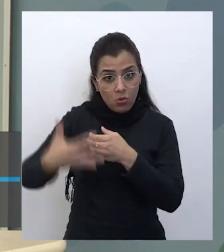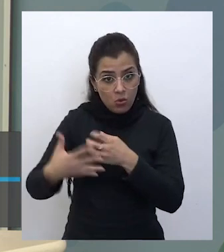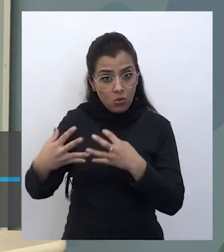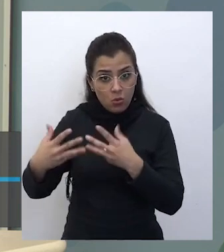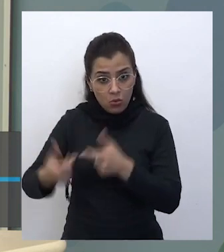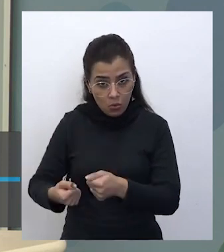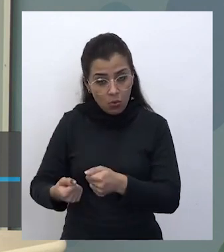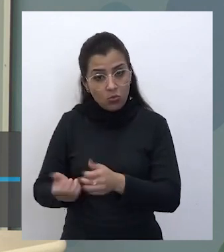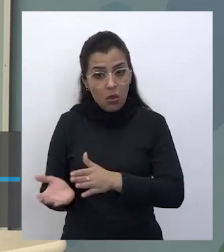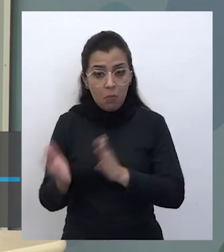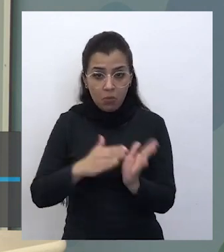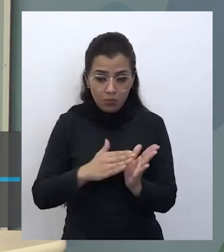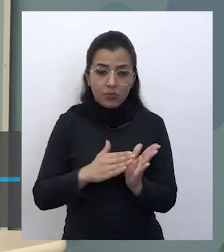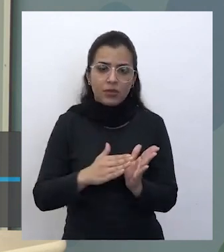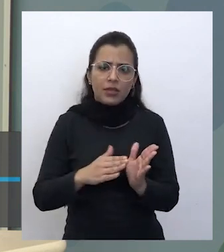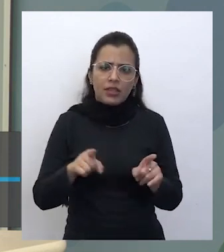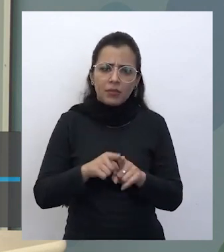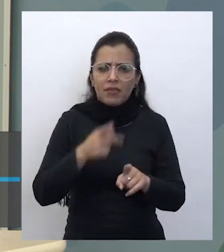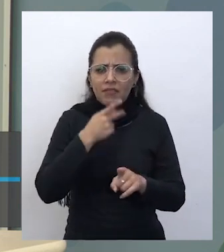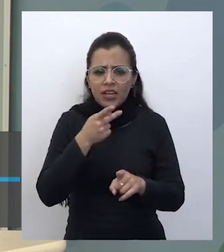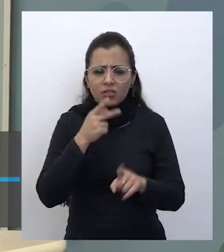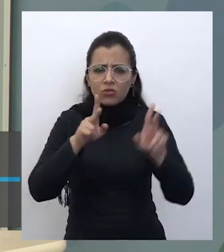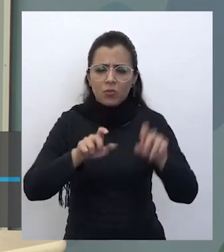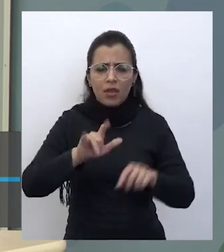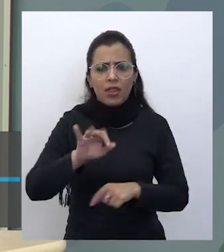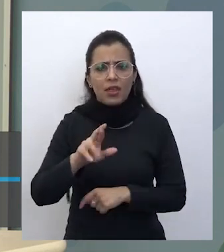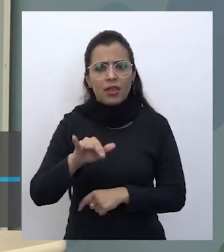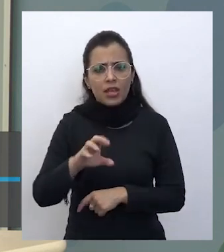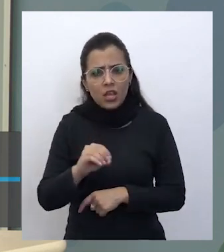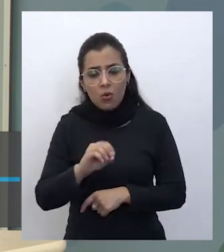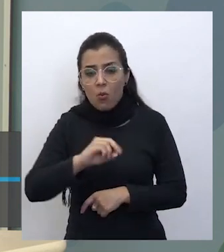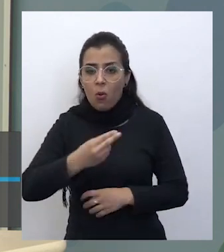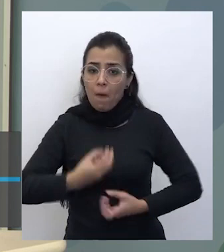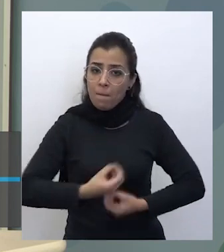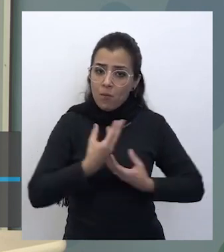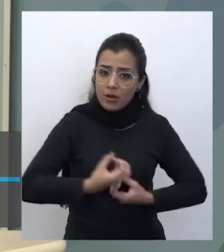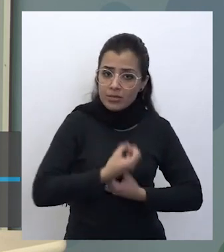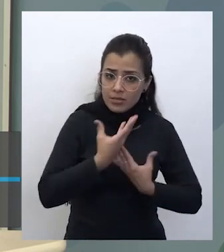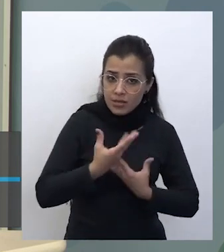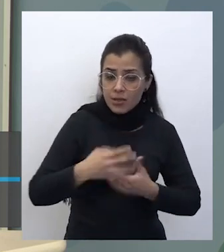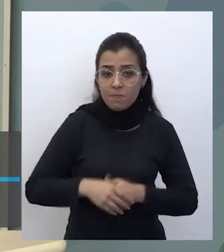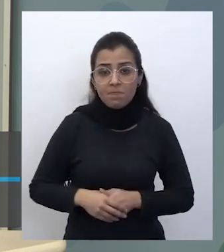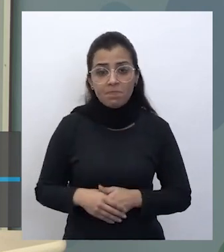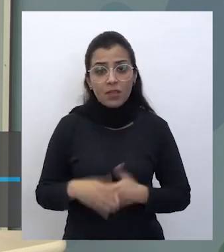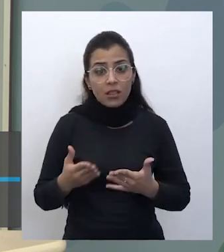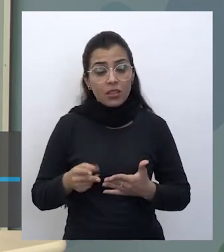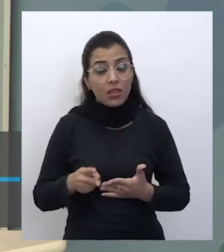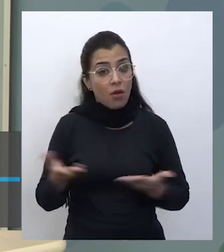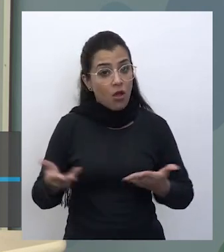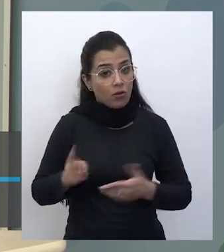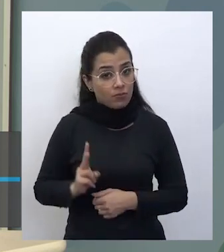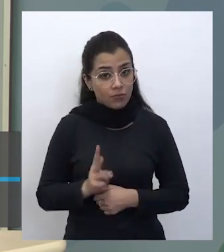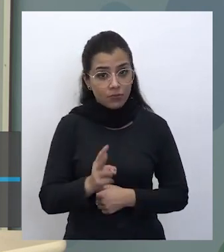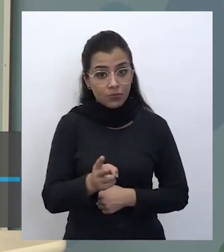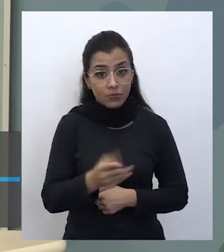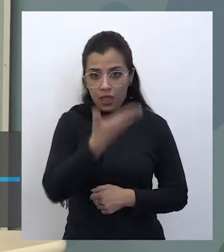com o conteúdo que vamos trabalhar, falando de elementos líricos, falando de elementos ligados à poesia, né? Então, é isto, vamos seguir adiante.